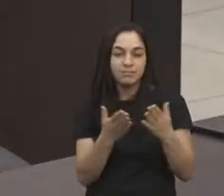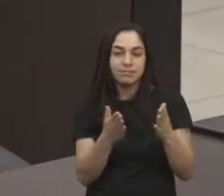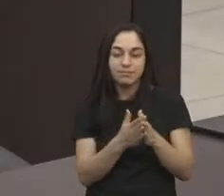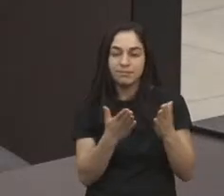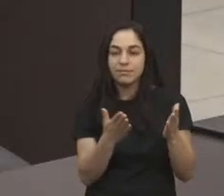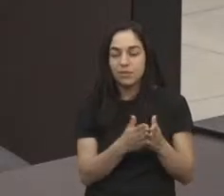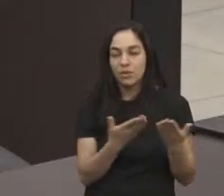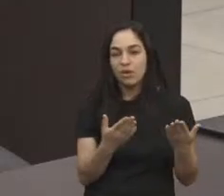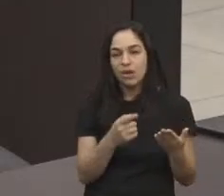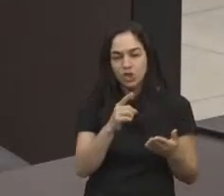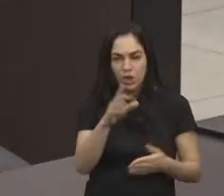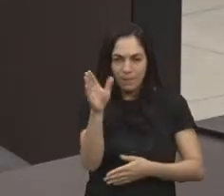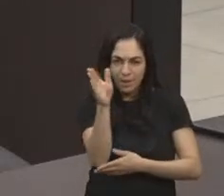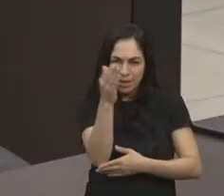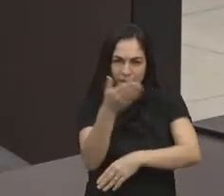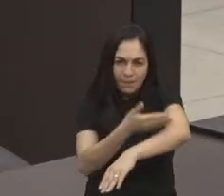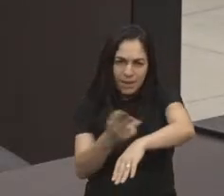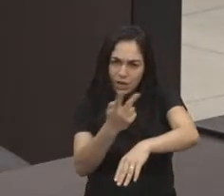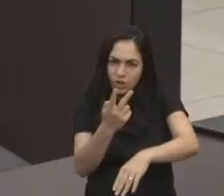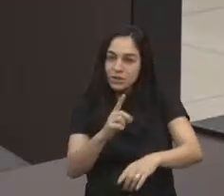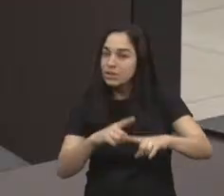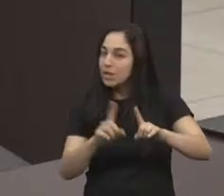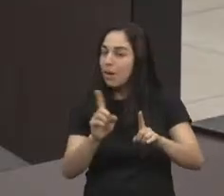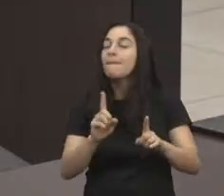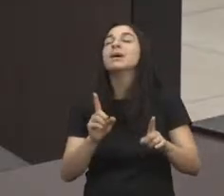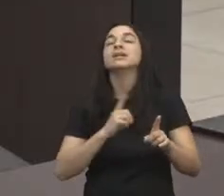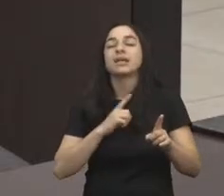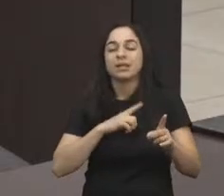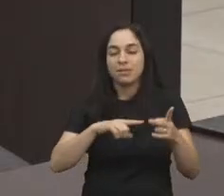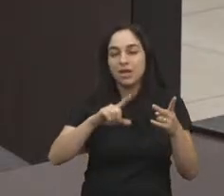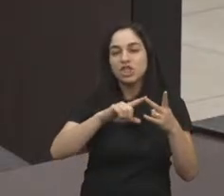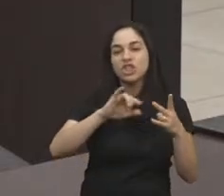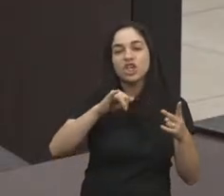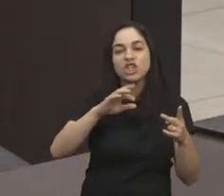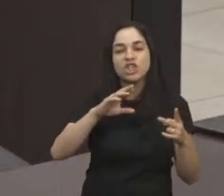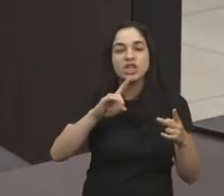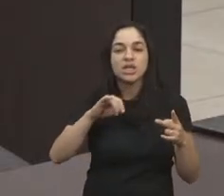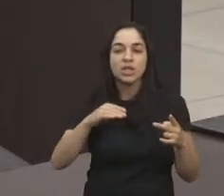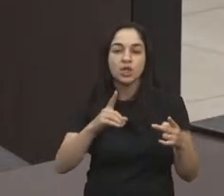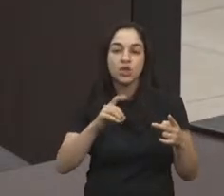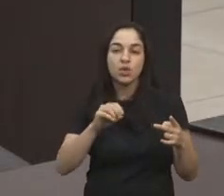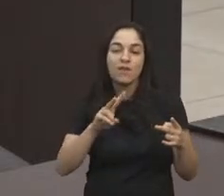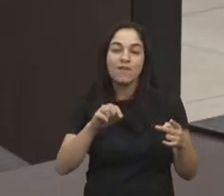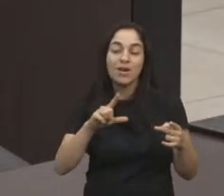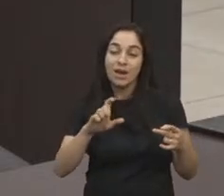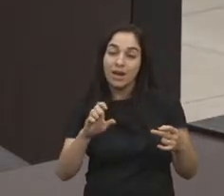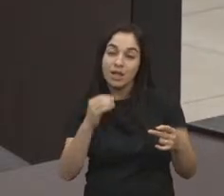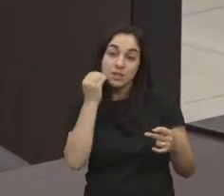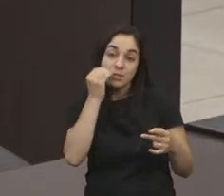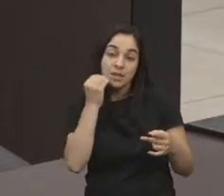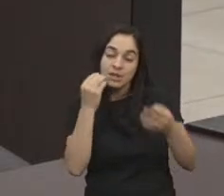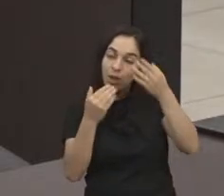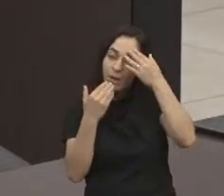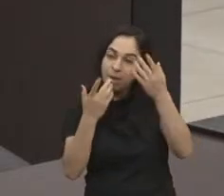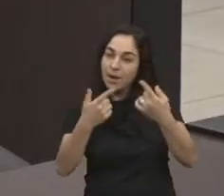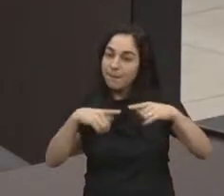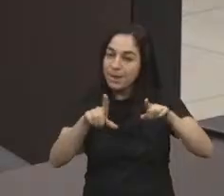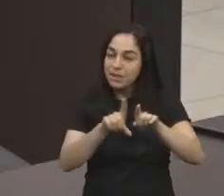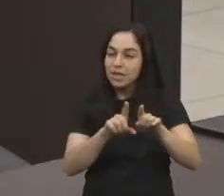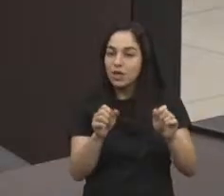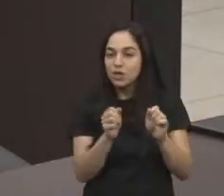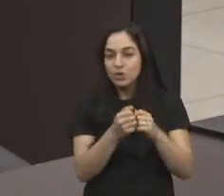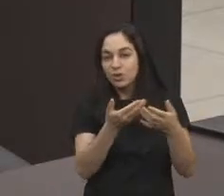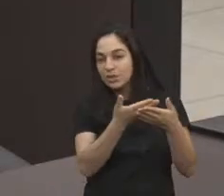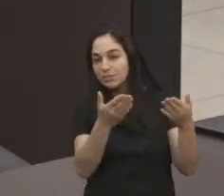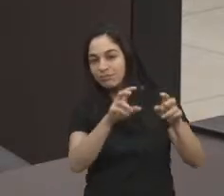só o Bandeira Branca 2 CDHU, mas também como o Jardim do Vale. Então, assim, a gente fazer uma experiência. Tá? Agradeço a você por essa parceria junto com esses meninos